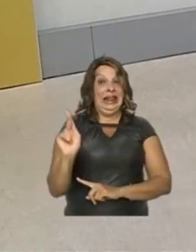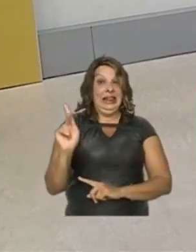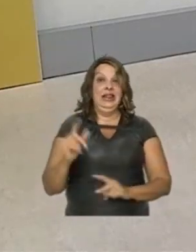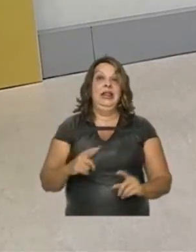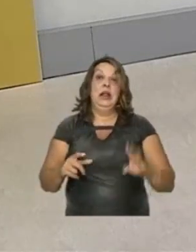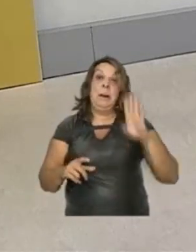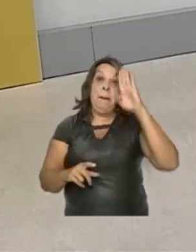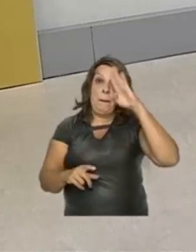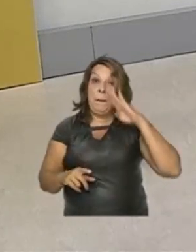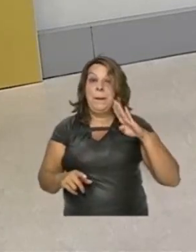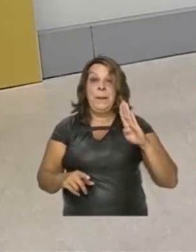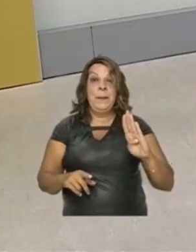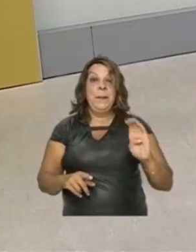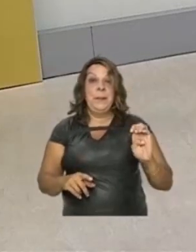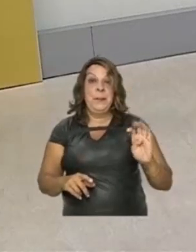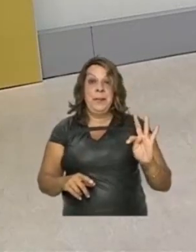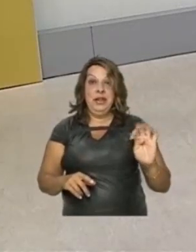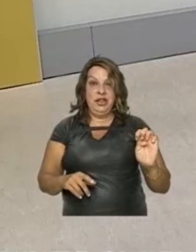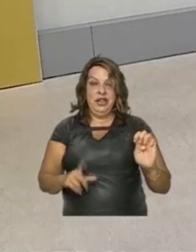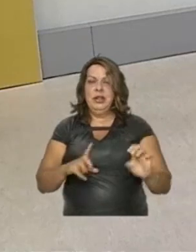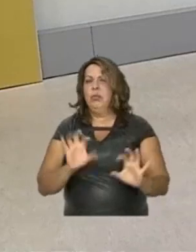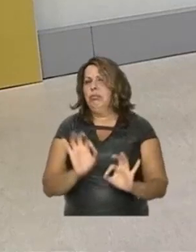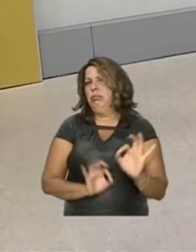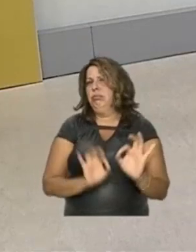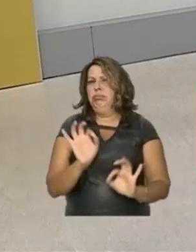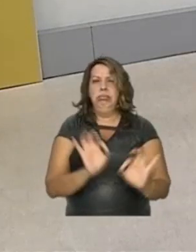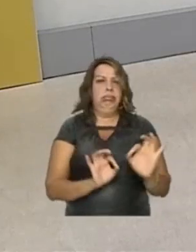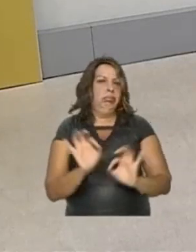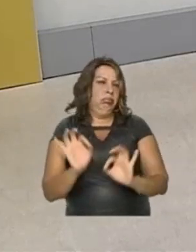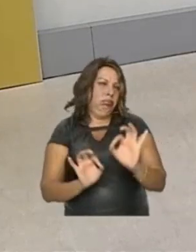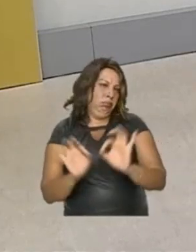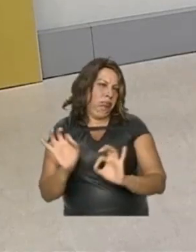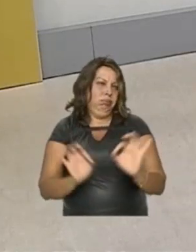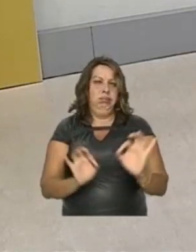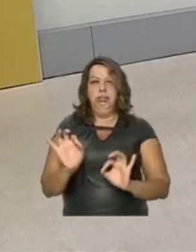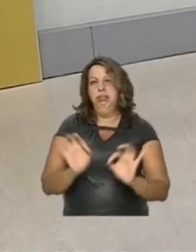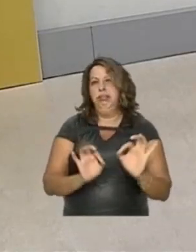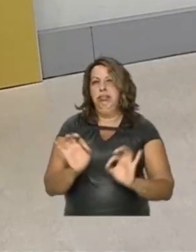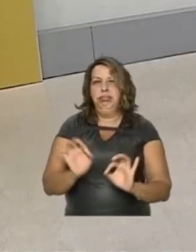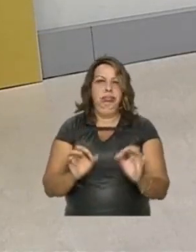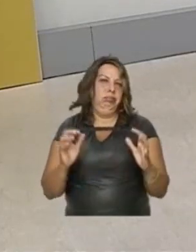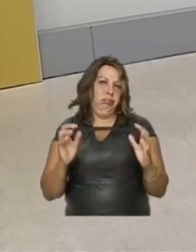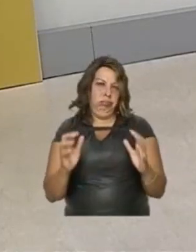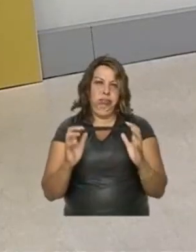Elizabeth, nossa querida Beth, estão aí prontas e aprontando também